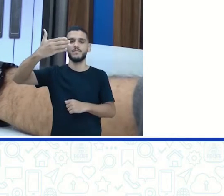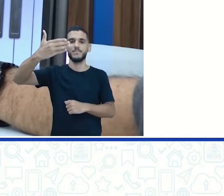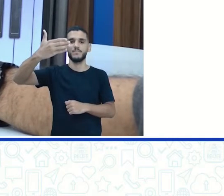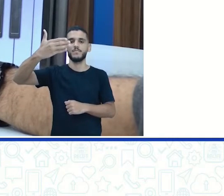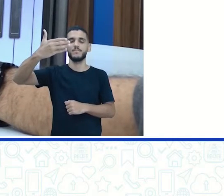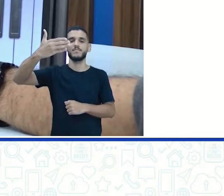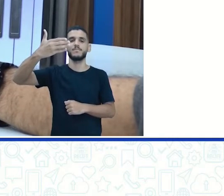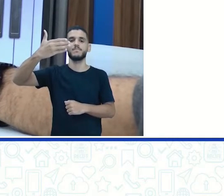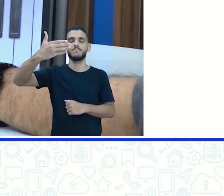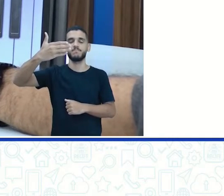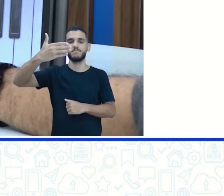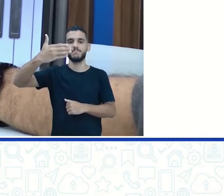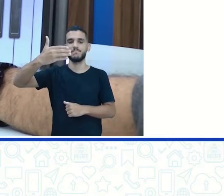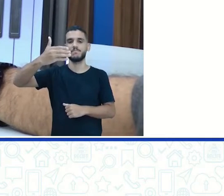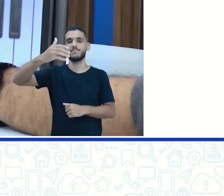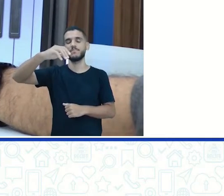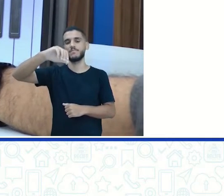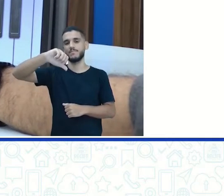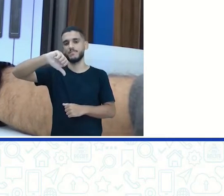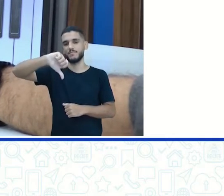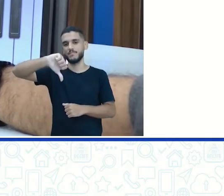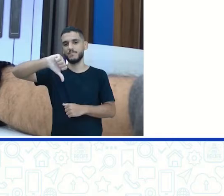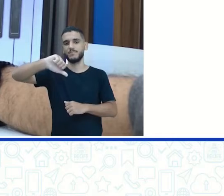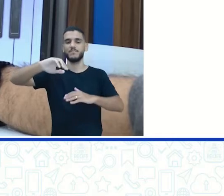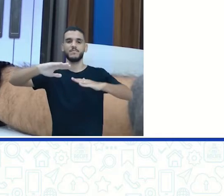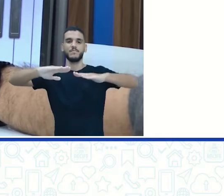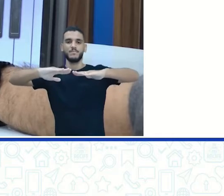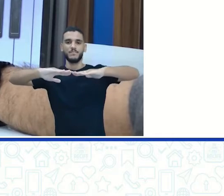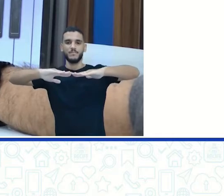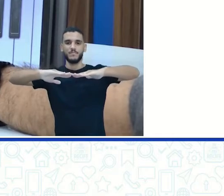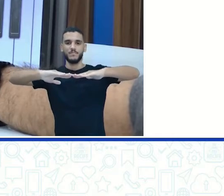sol, sol, fá, mi.